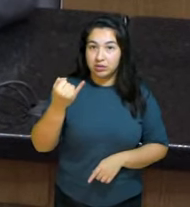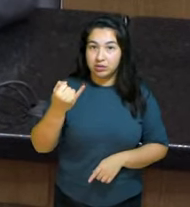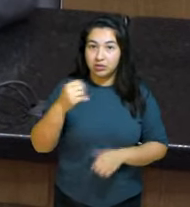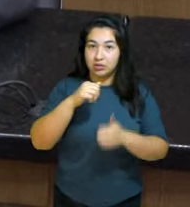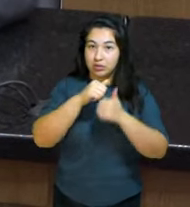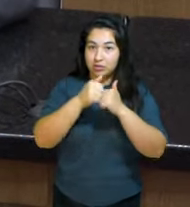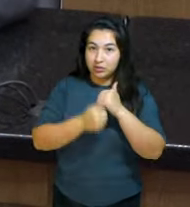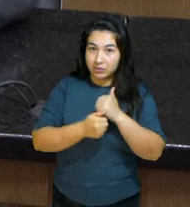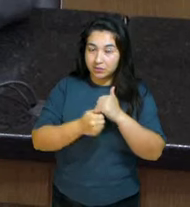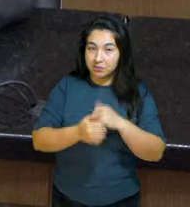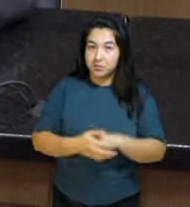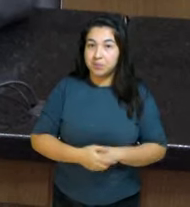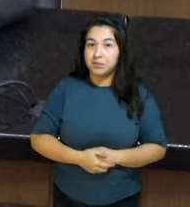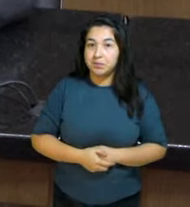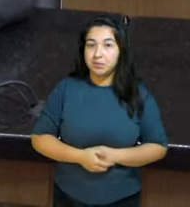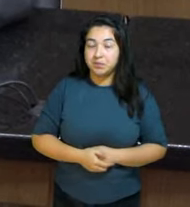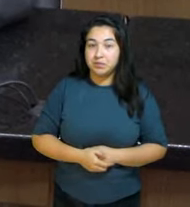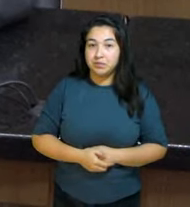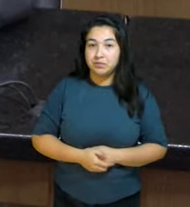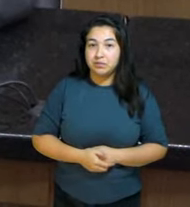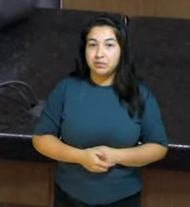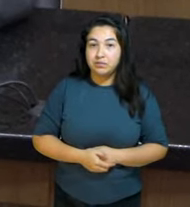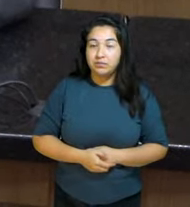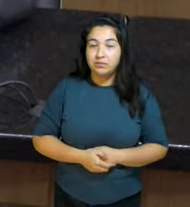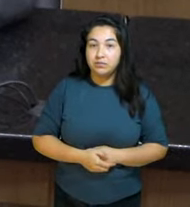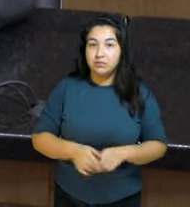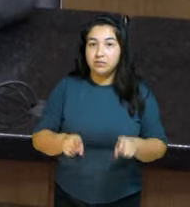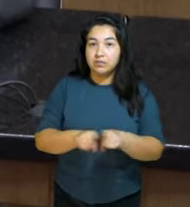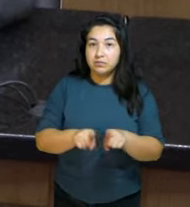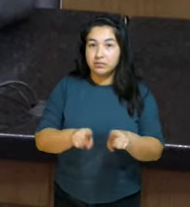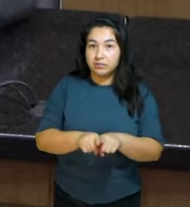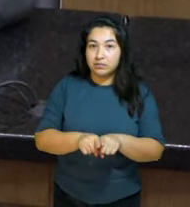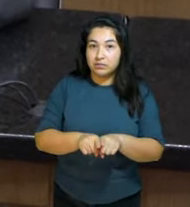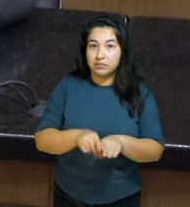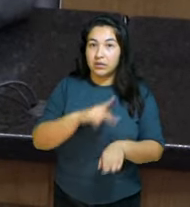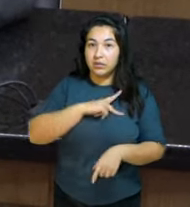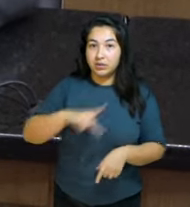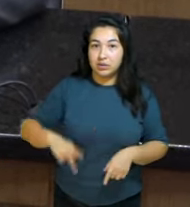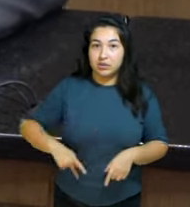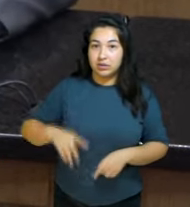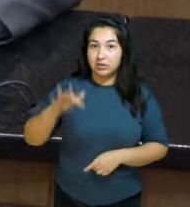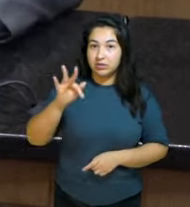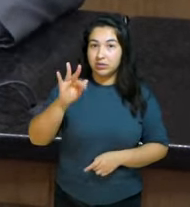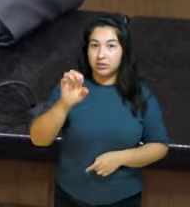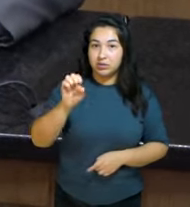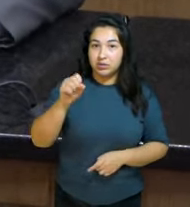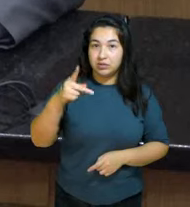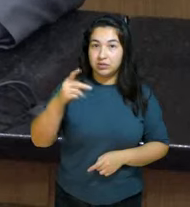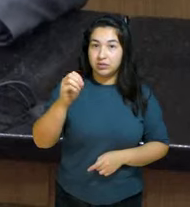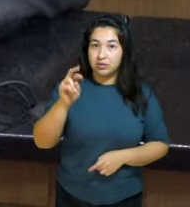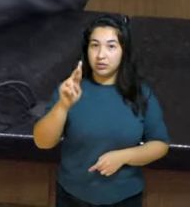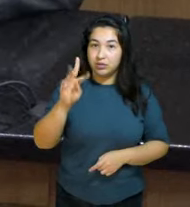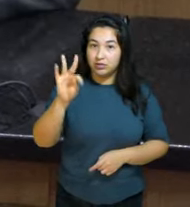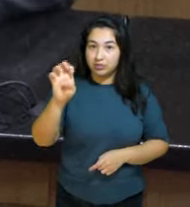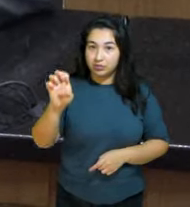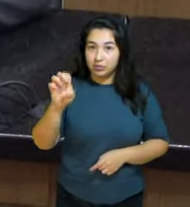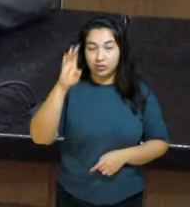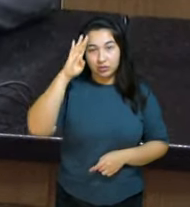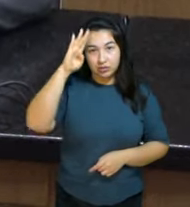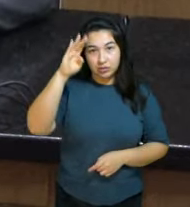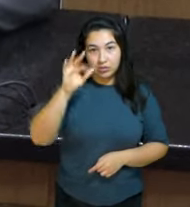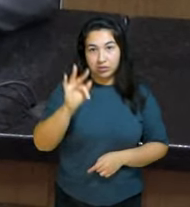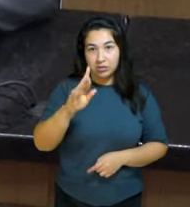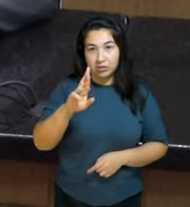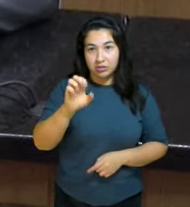Felipe Bogdan, cumprimentar o presidente da FESPORT, coronel Freiberg, cumprimentar